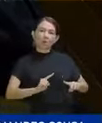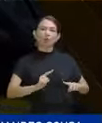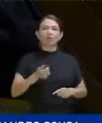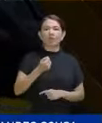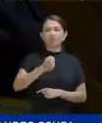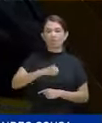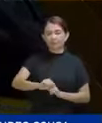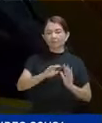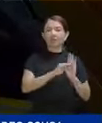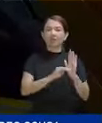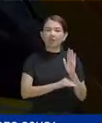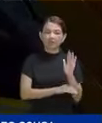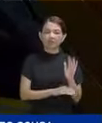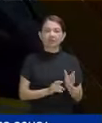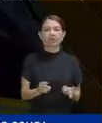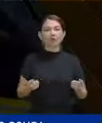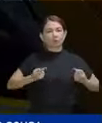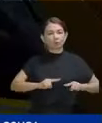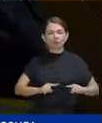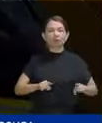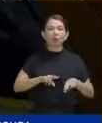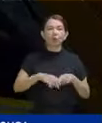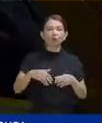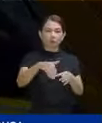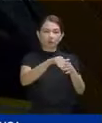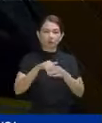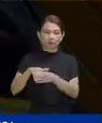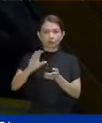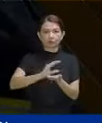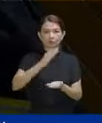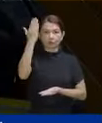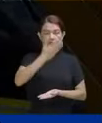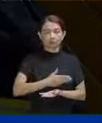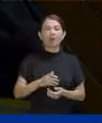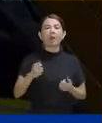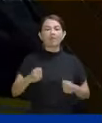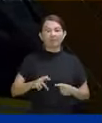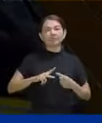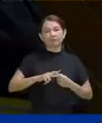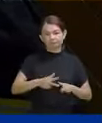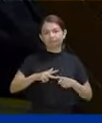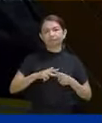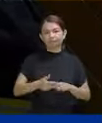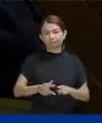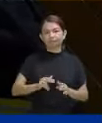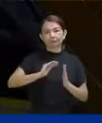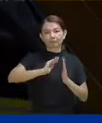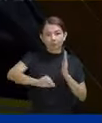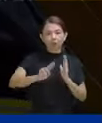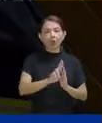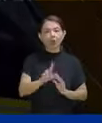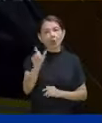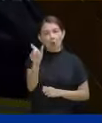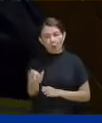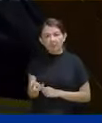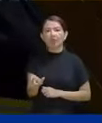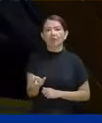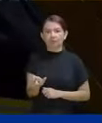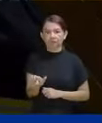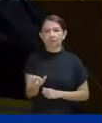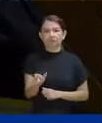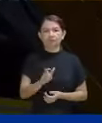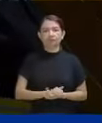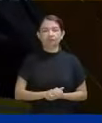contraditório. Desta forma, o acórdão da prestação de contas deve ser reformado para a exclusão de seu nome do polo passivo daquela